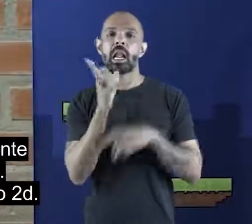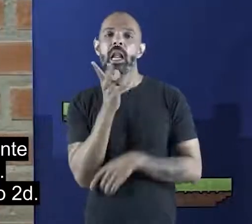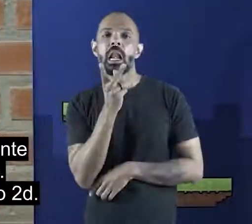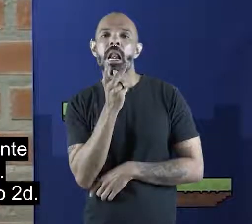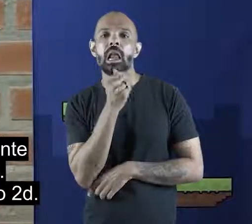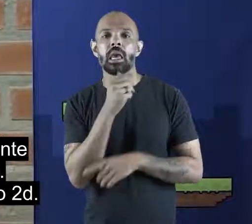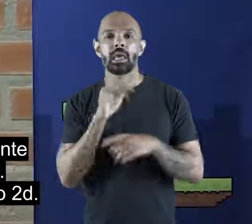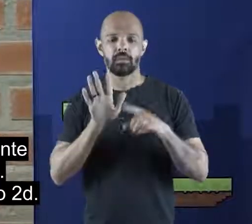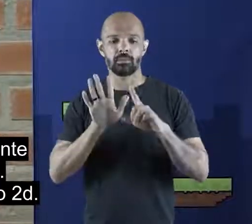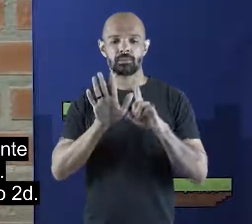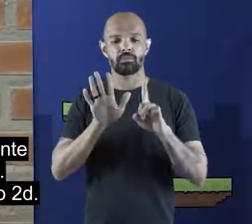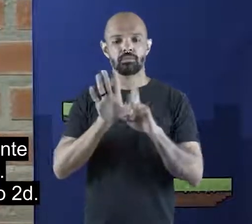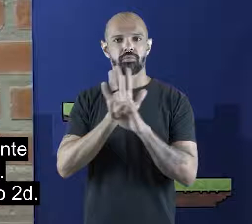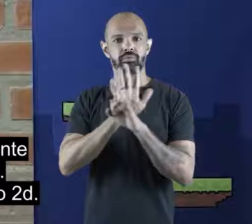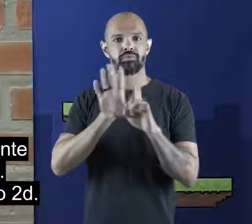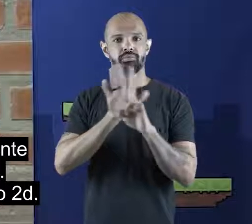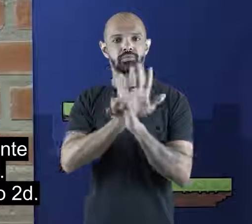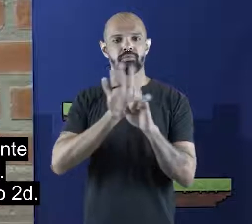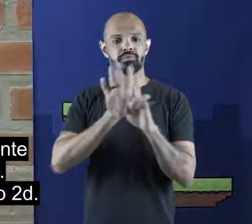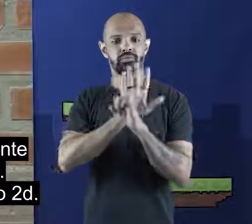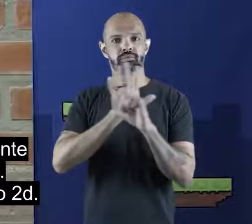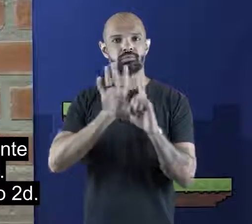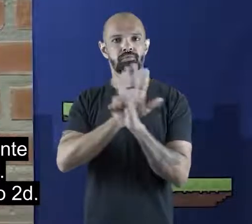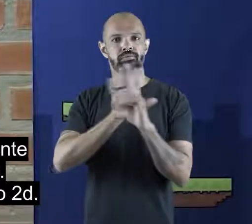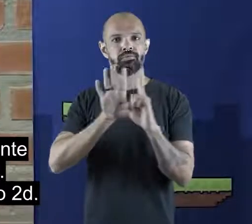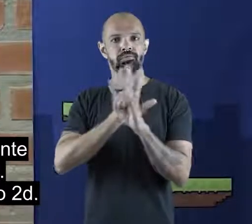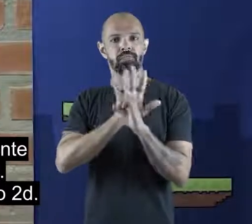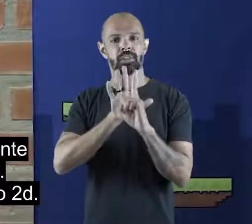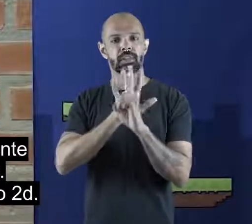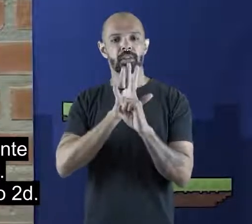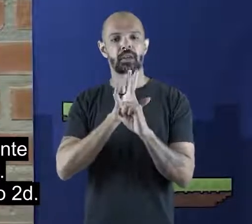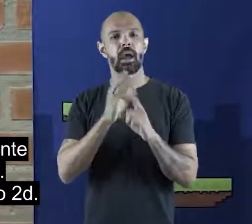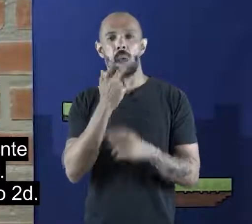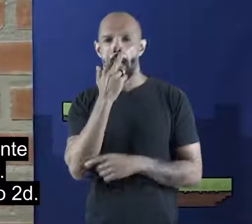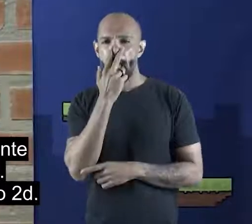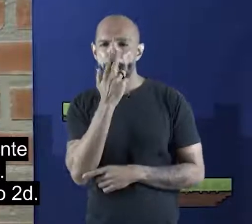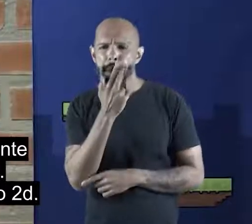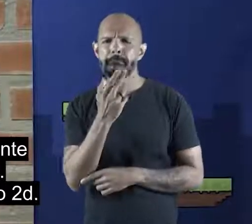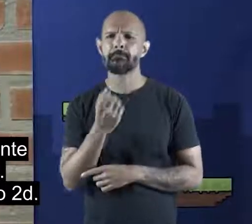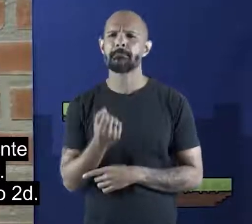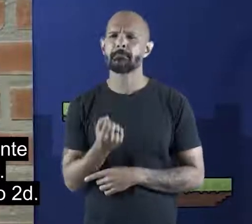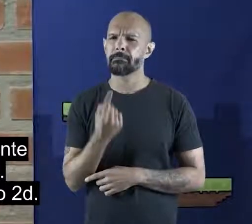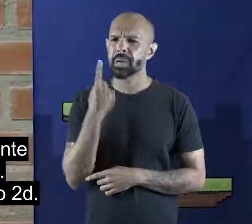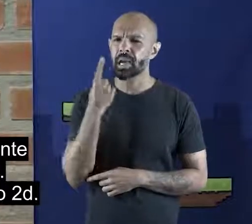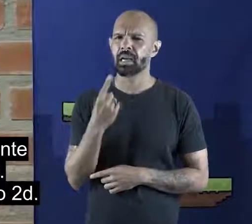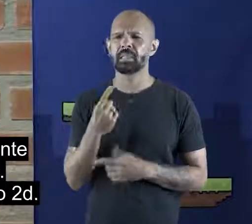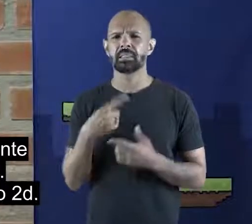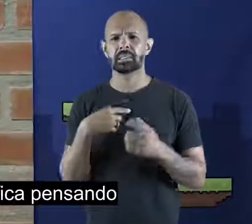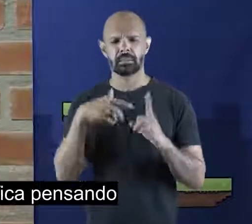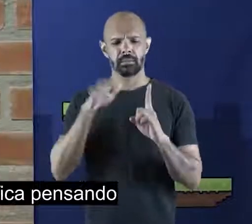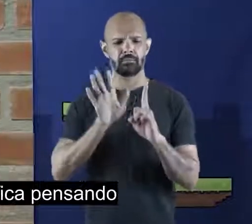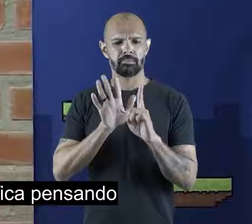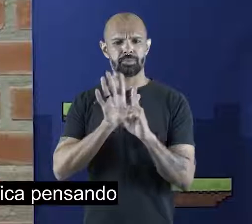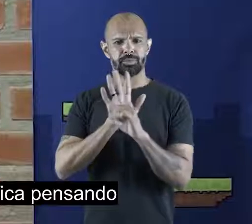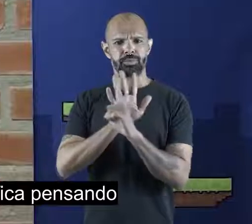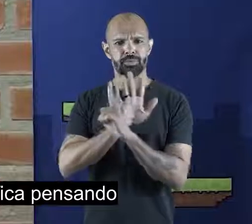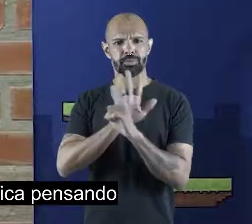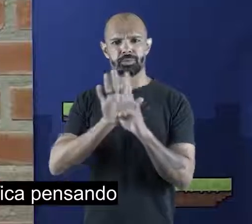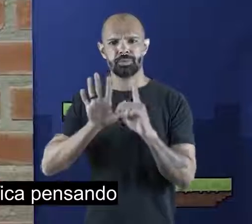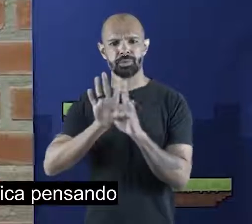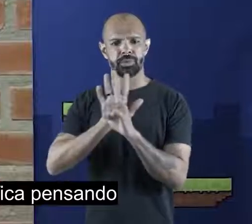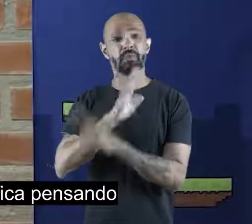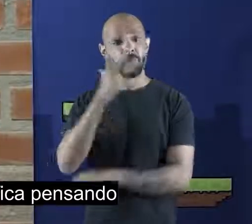lentamente comparado o primeiro plano, o plano de frente. Tá? E aí criam aquela ilusão de profundidade dentro do cenário 2D.